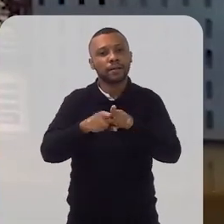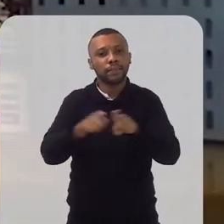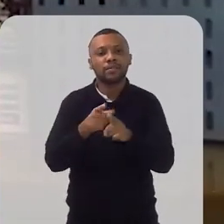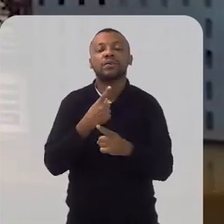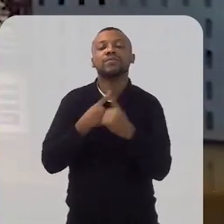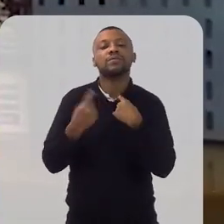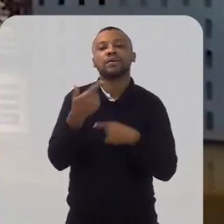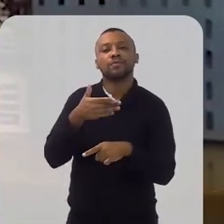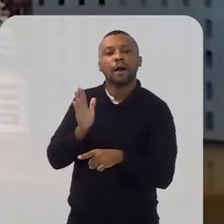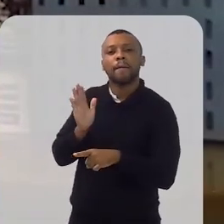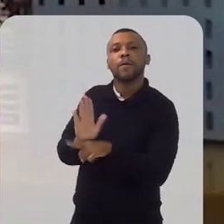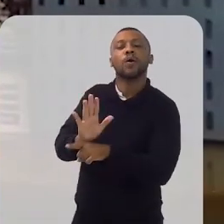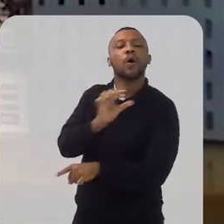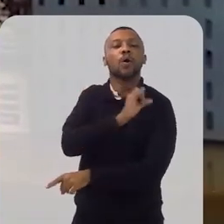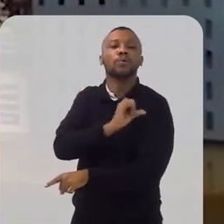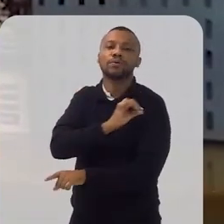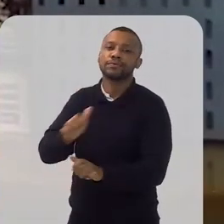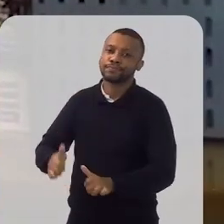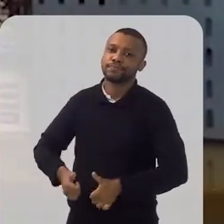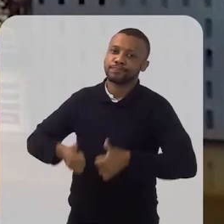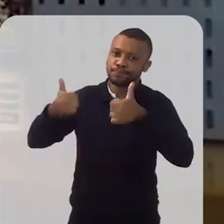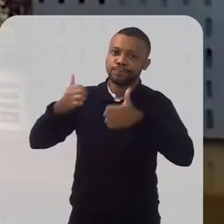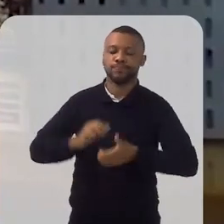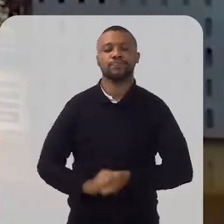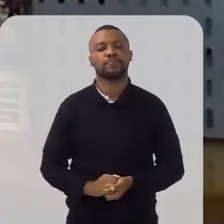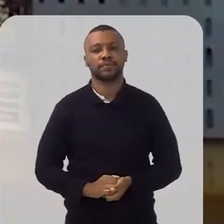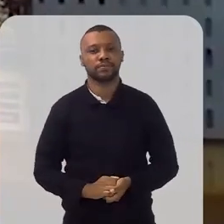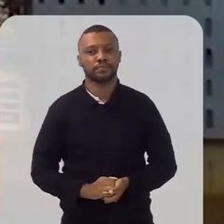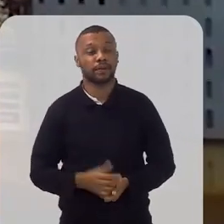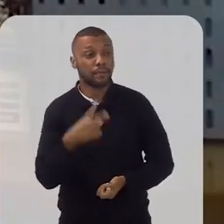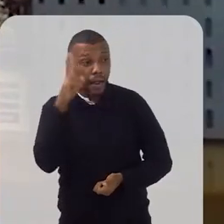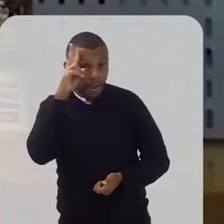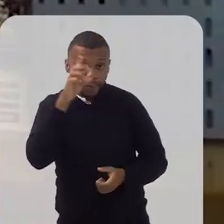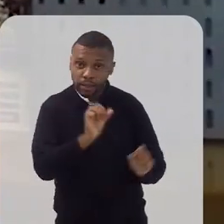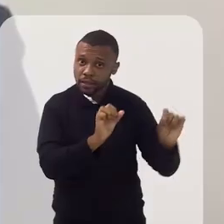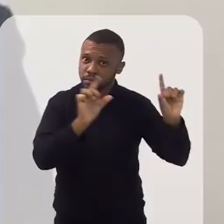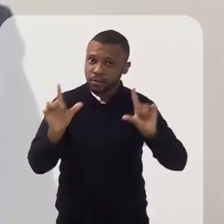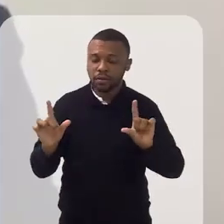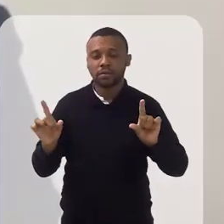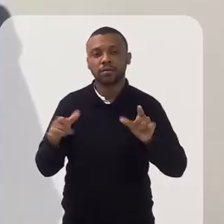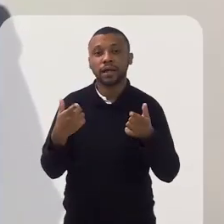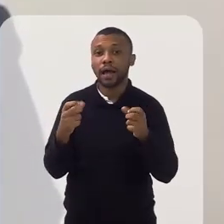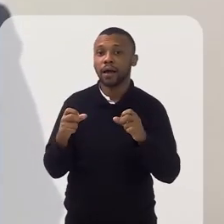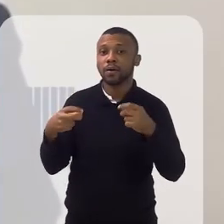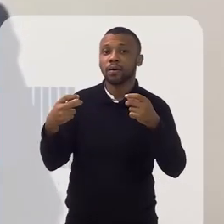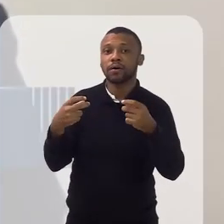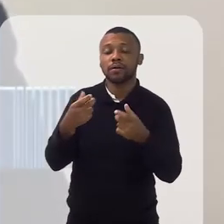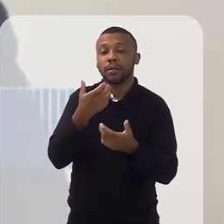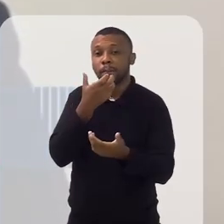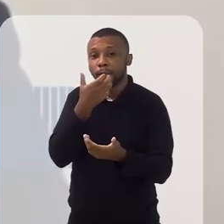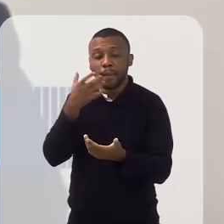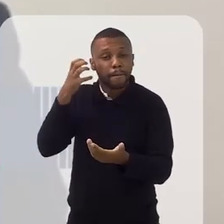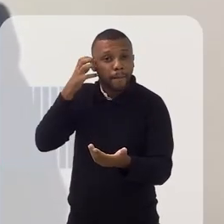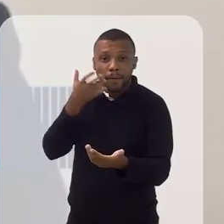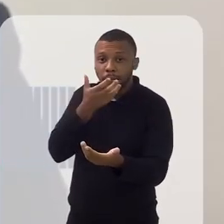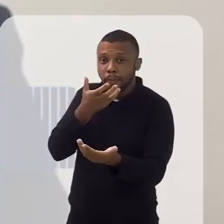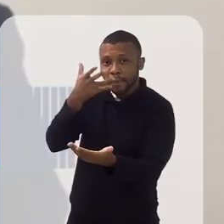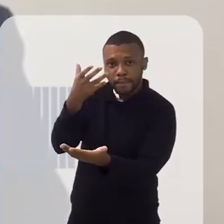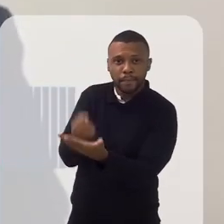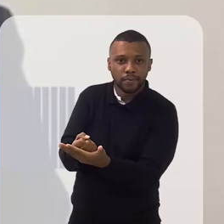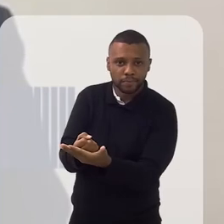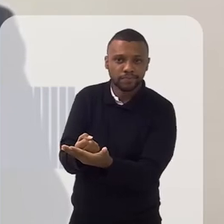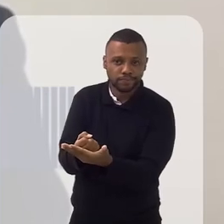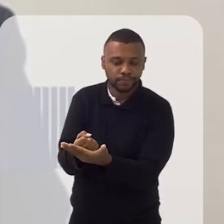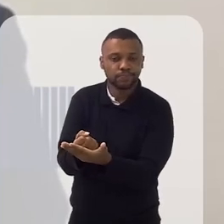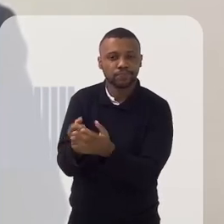também a nossa vontade de contribuir para um Rio de Janeiro melhor. Só para lembrar que esse programa também está disponível em formato de áudio. É só